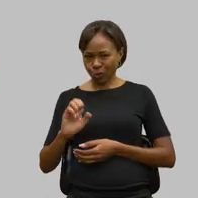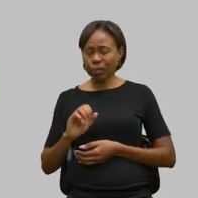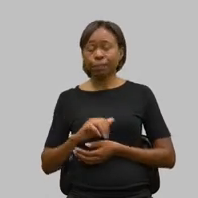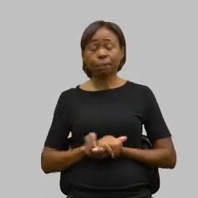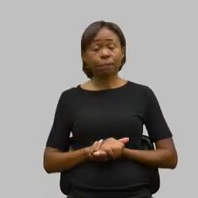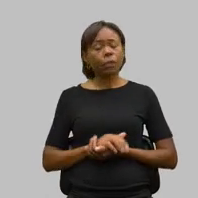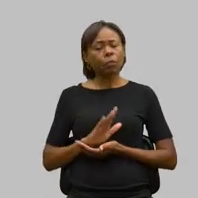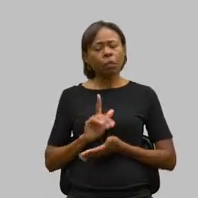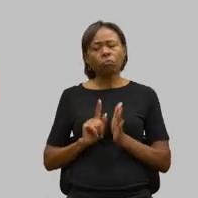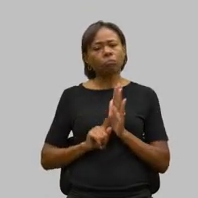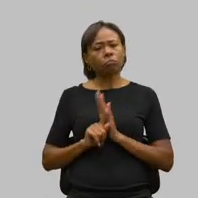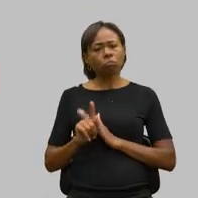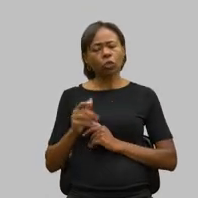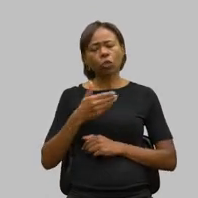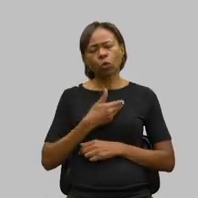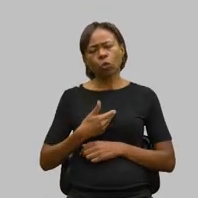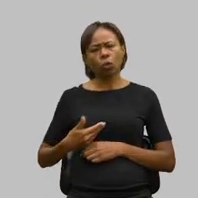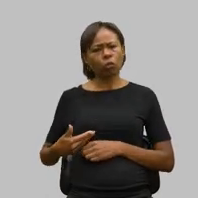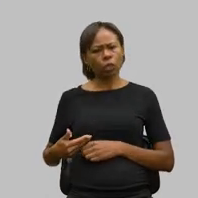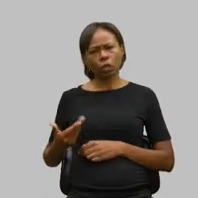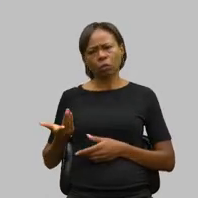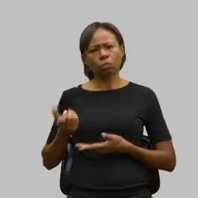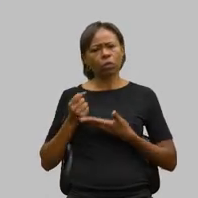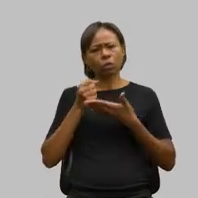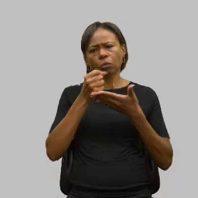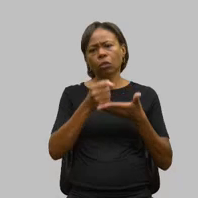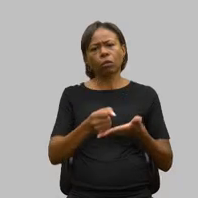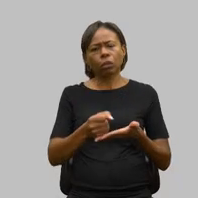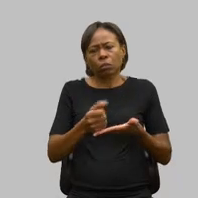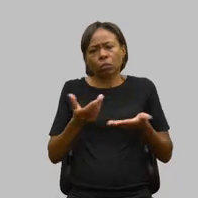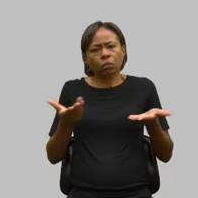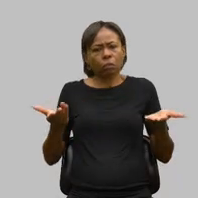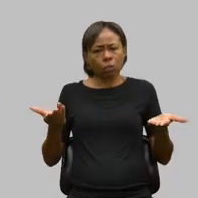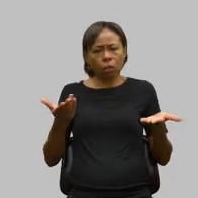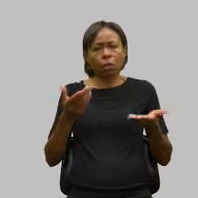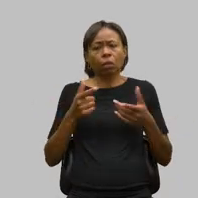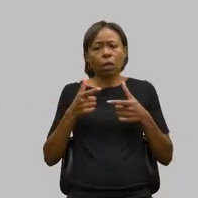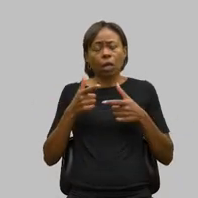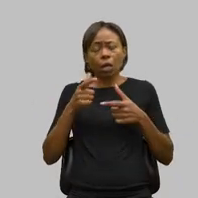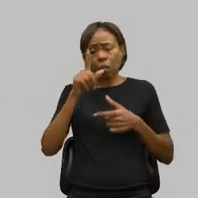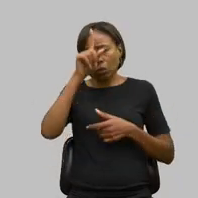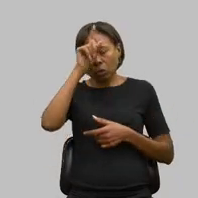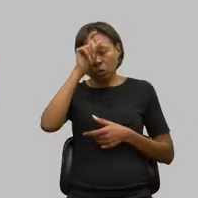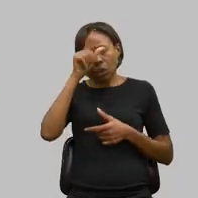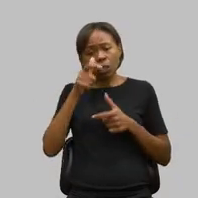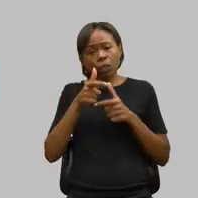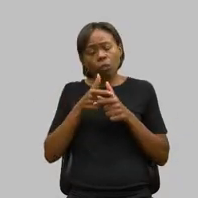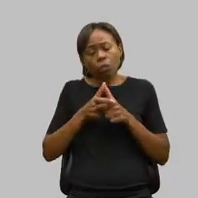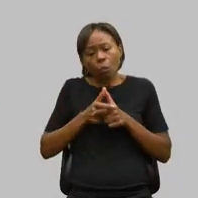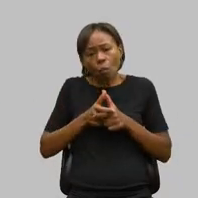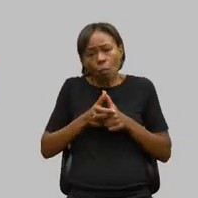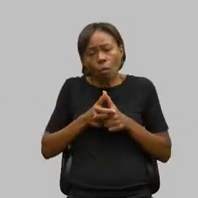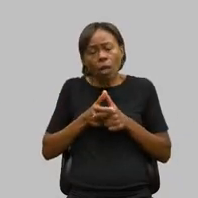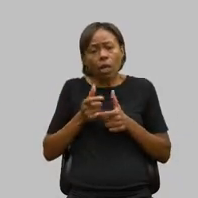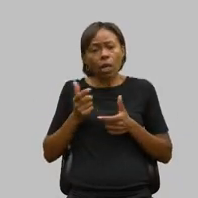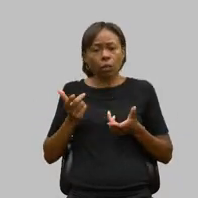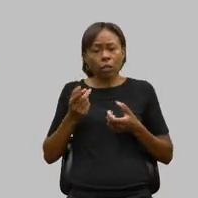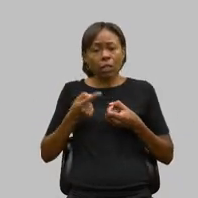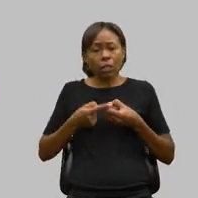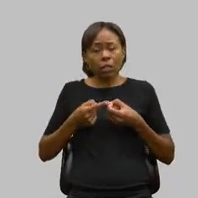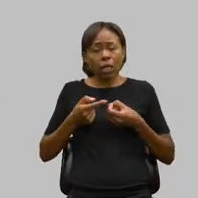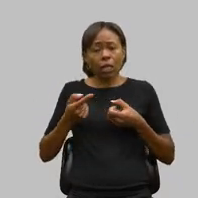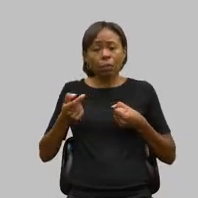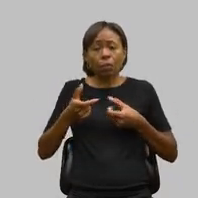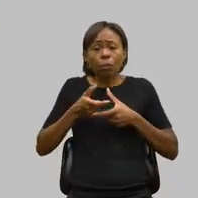para salvar os hospitais pequenos, filantrópicos, das cidades menores do nosso